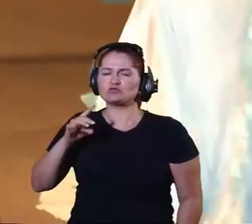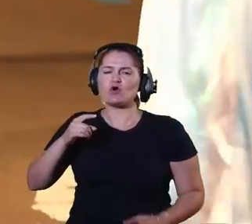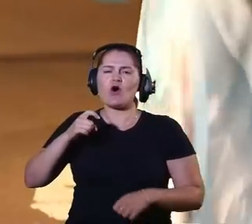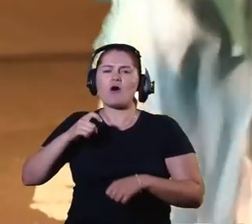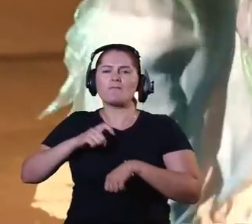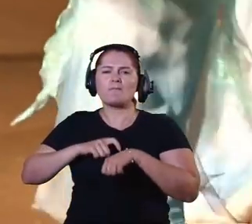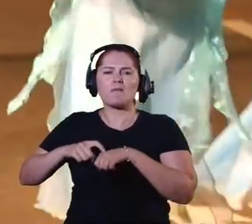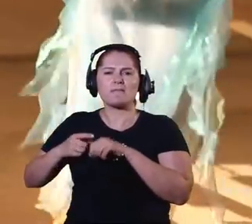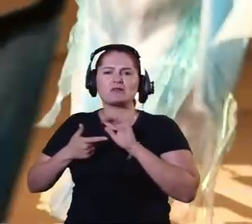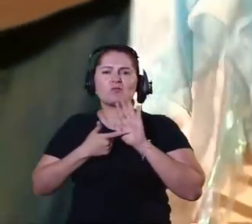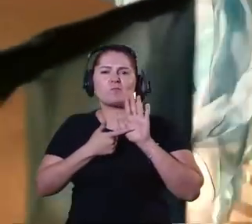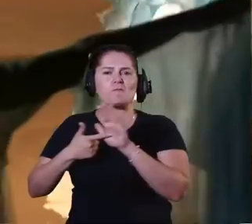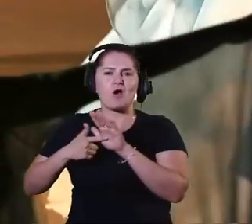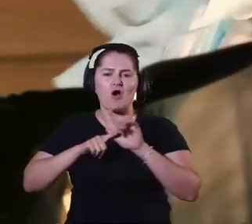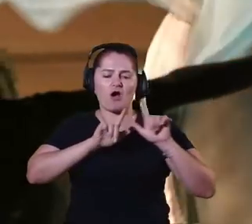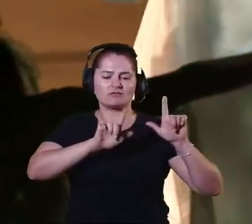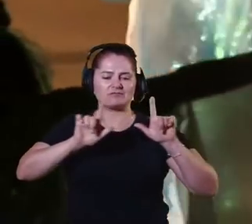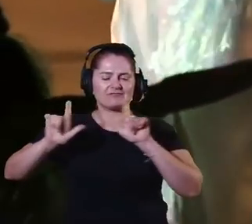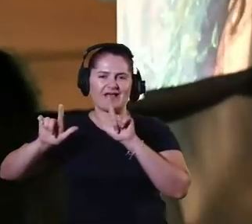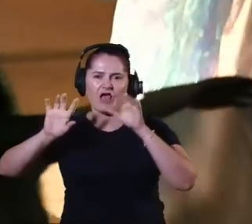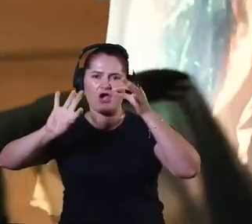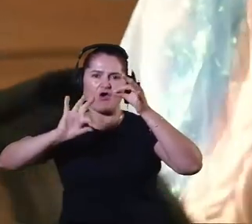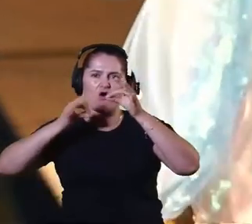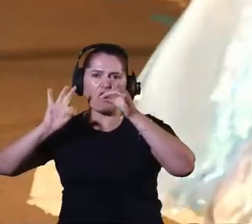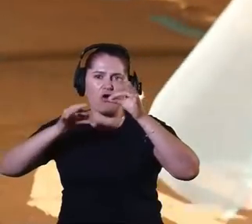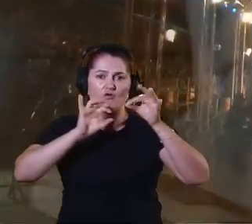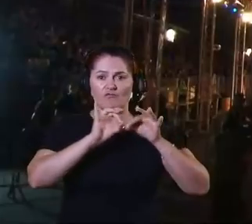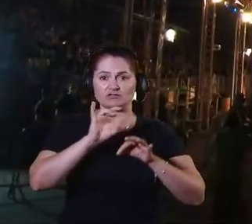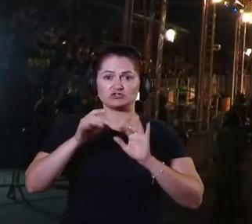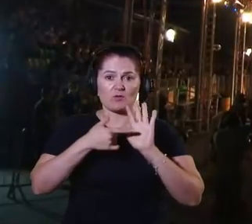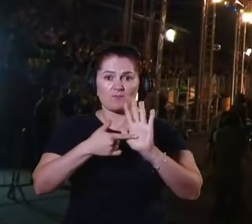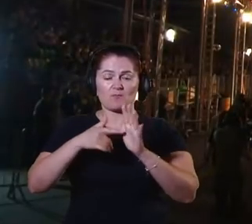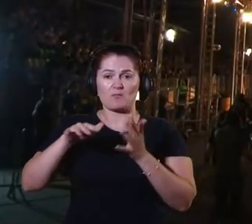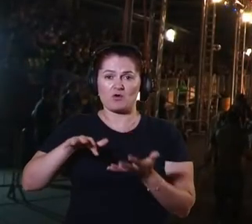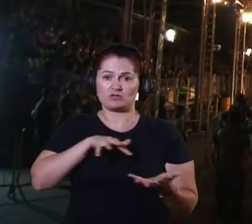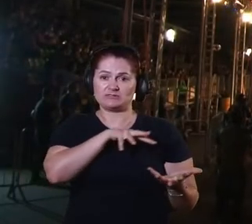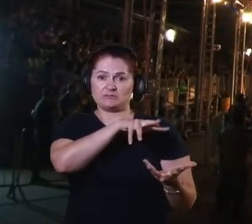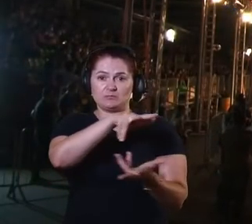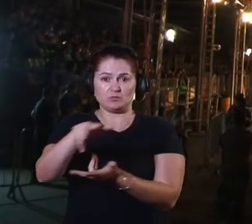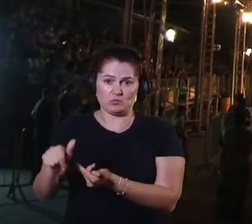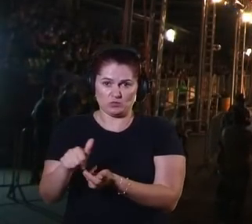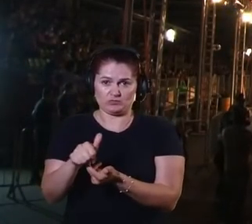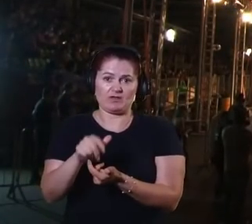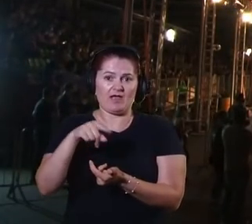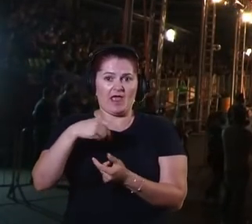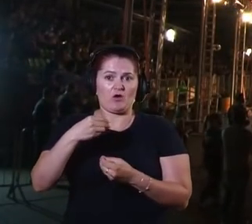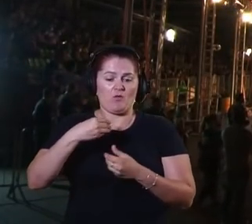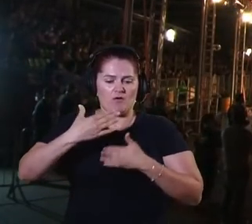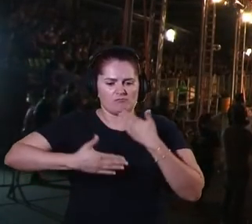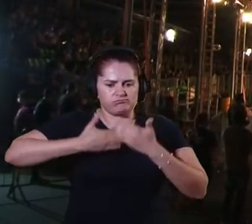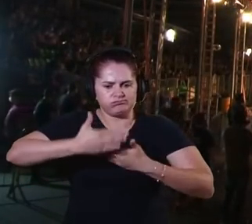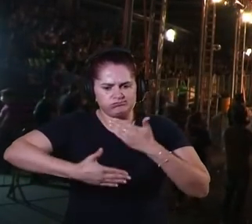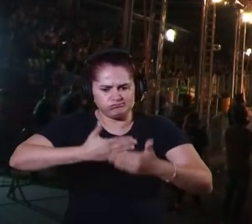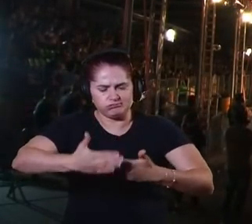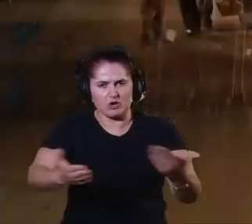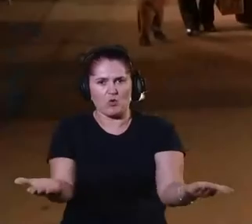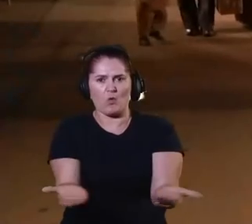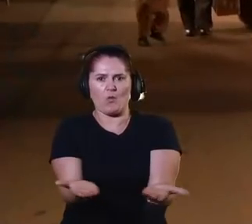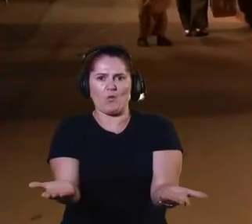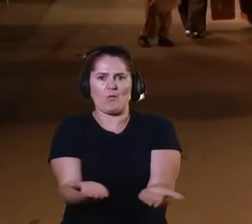uvas durante um dia e que veio mostrando para o mundo todo essa grande produção e a importância